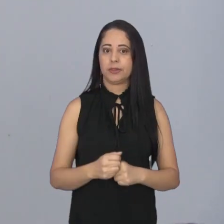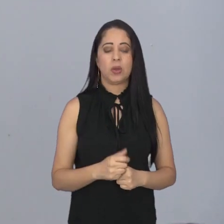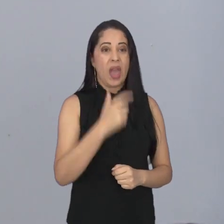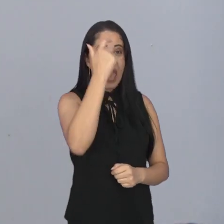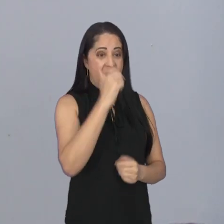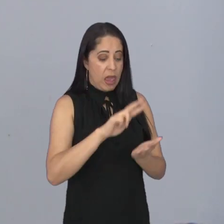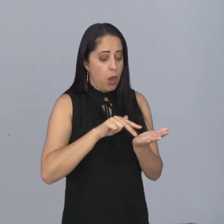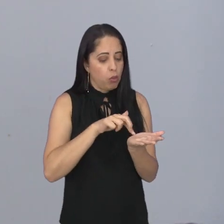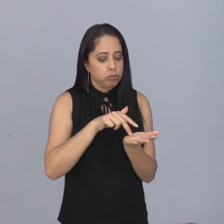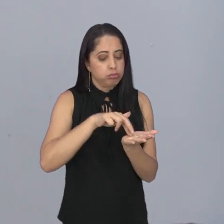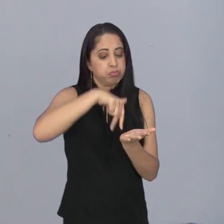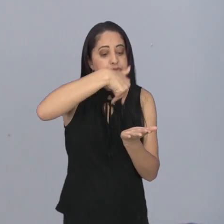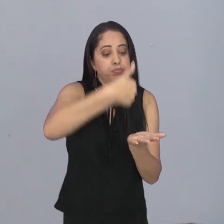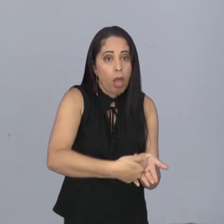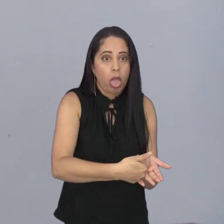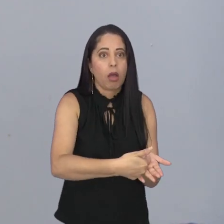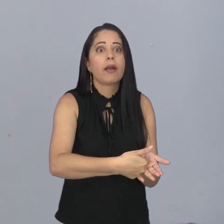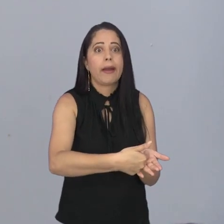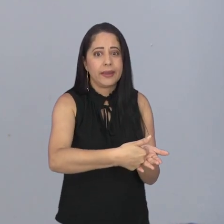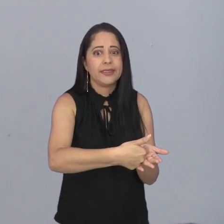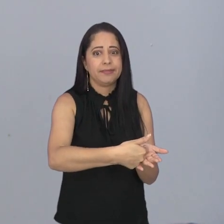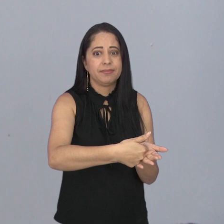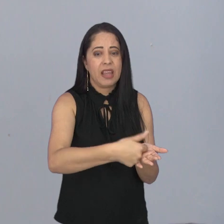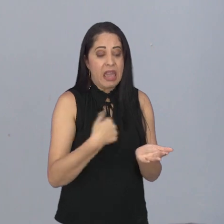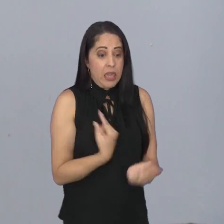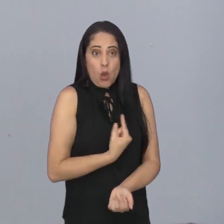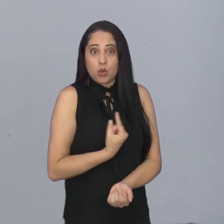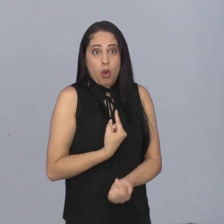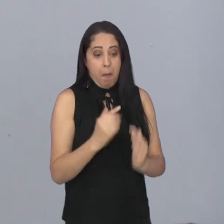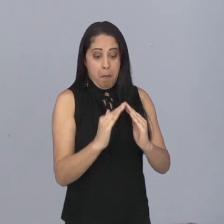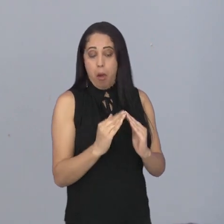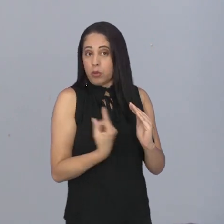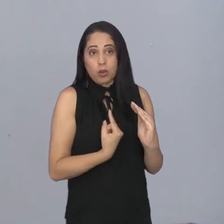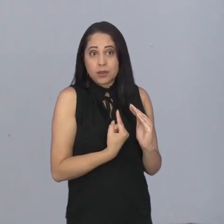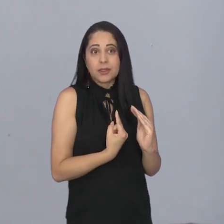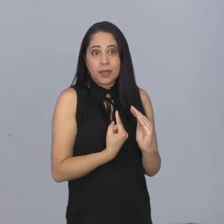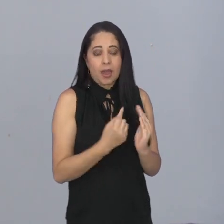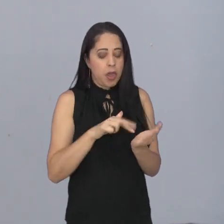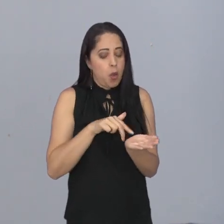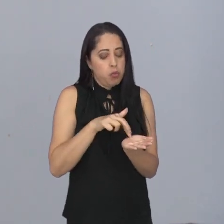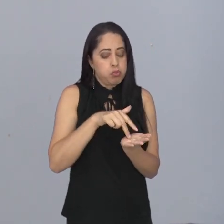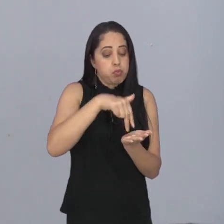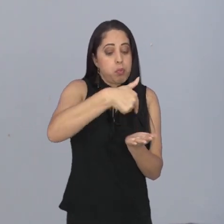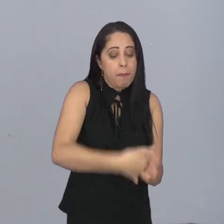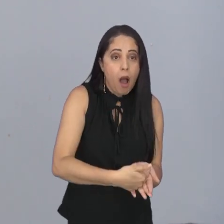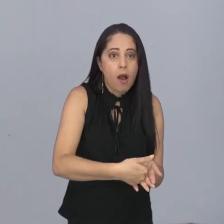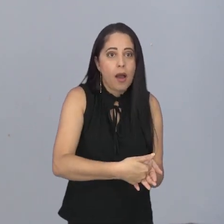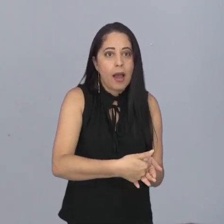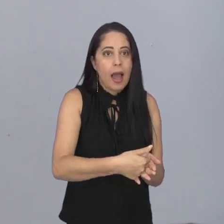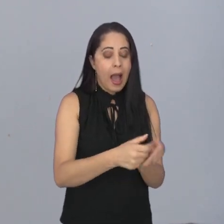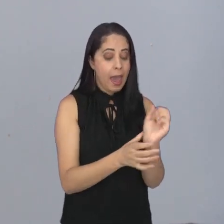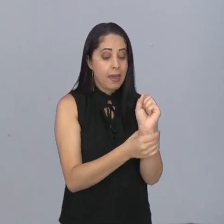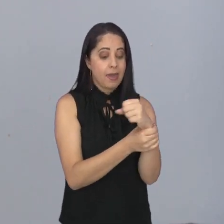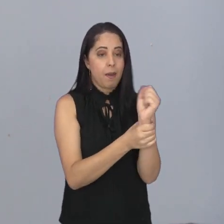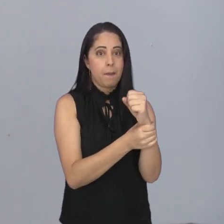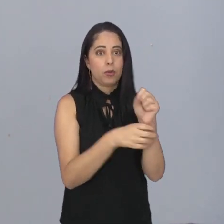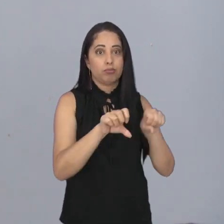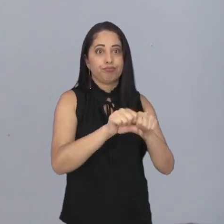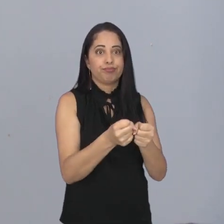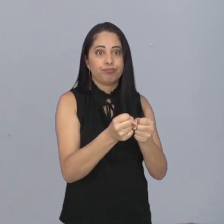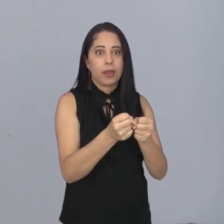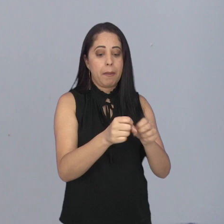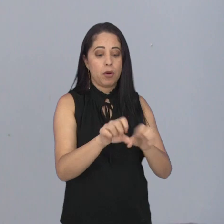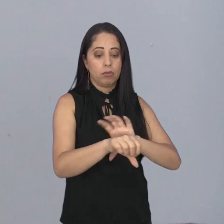Eu caí na minha casa e eu estava sozinha, eu moro sozinha, caí e quebrei os